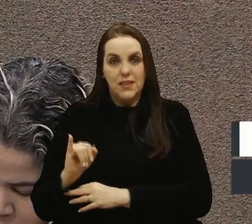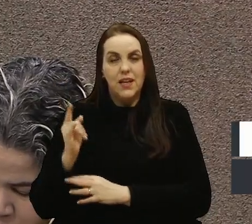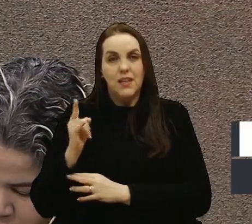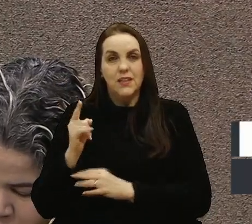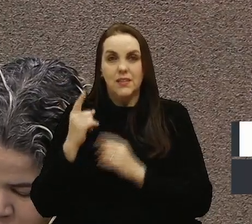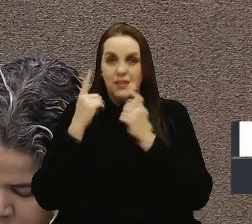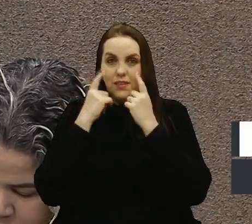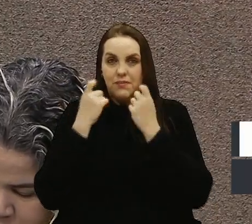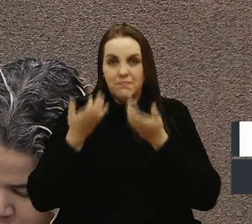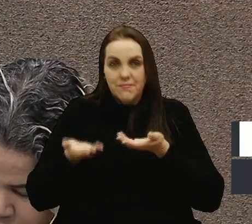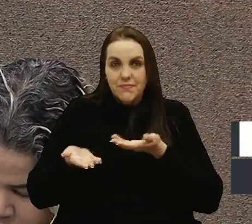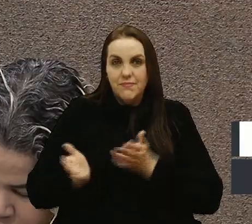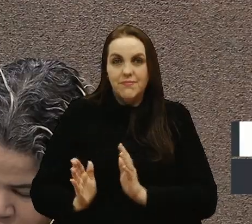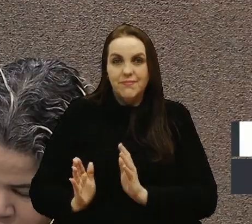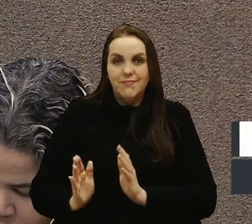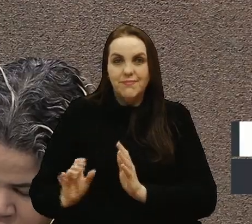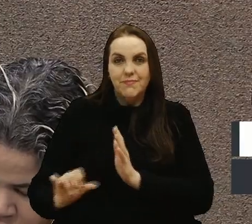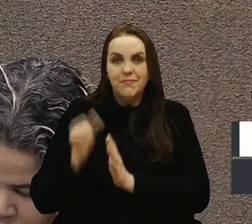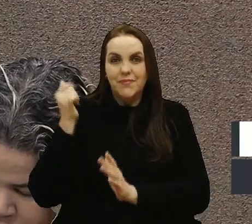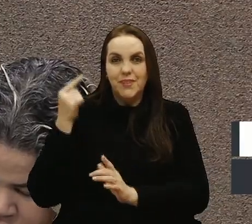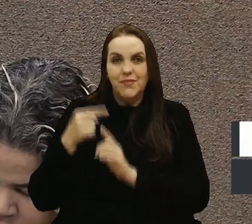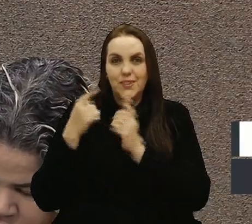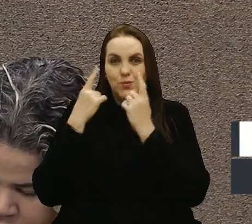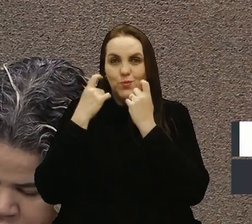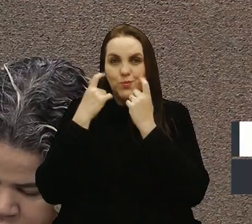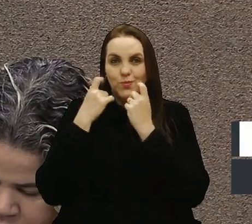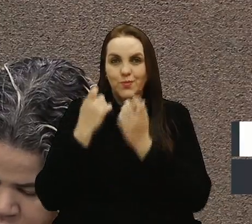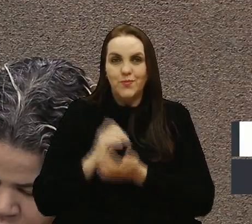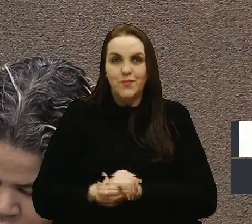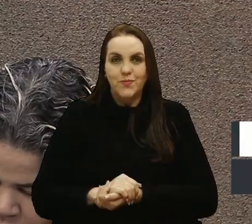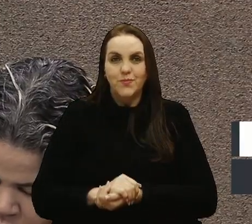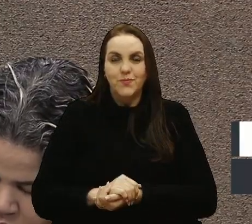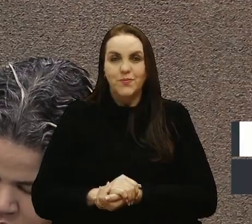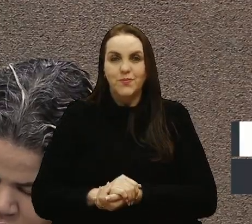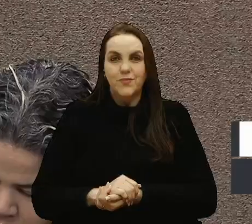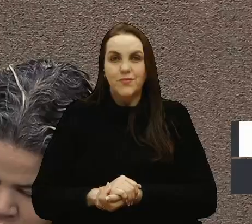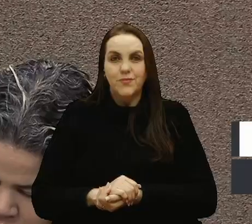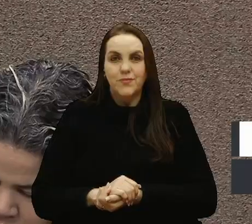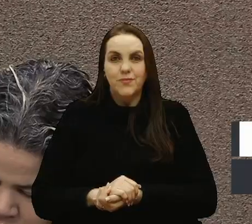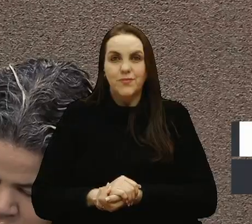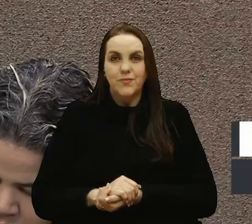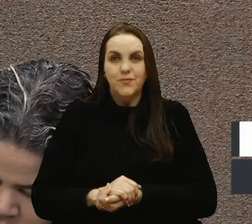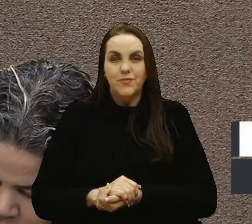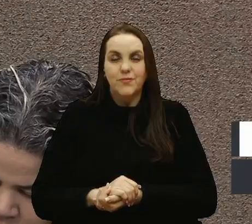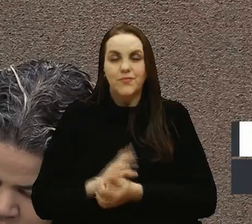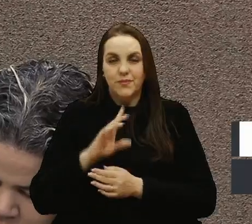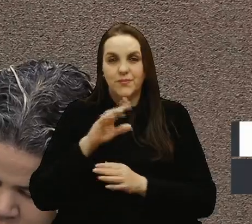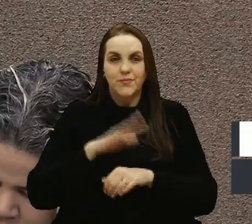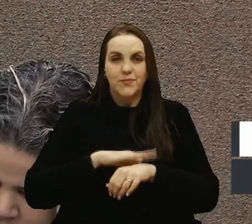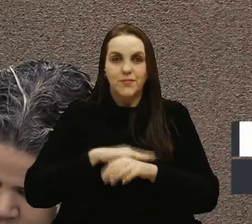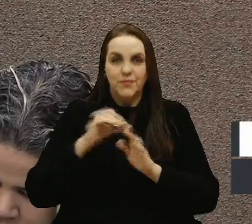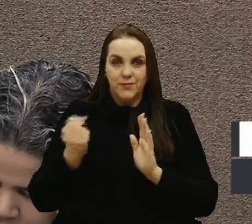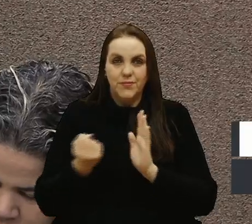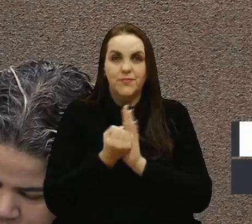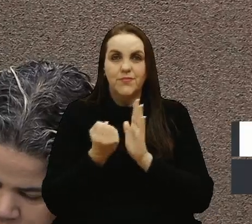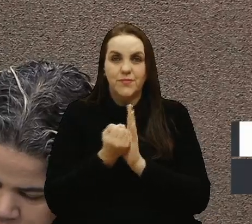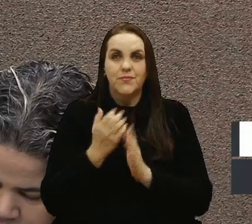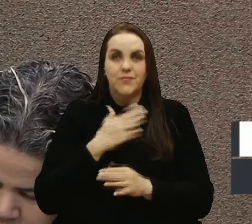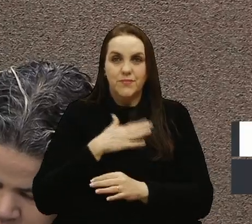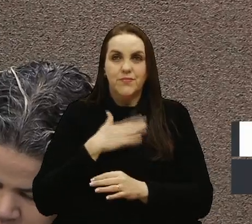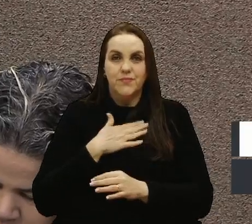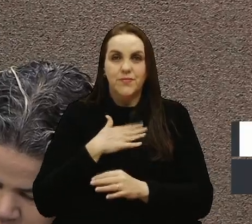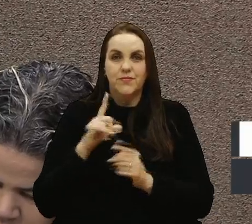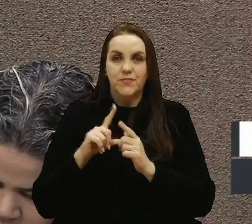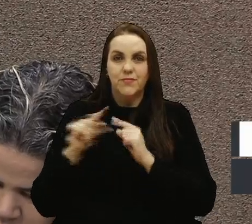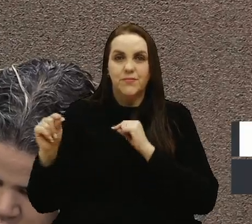choro. E é um momento muito marcante para mim, agora saber que ele está indo embora